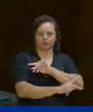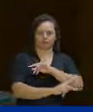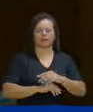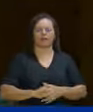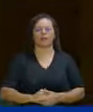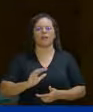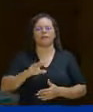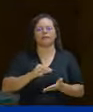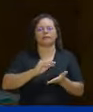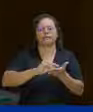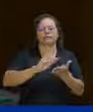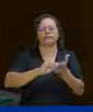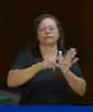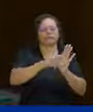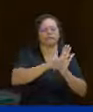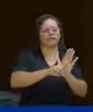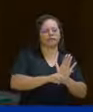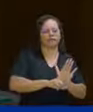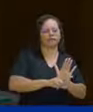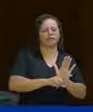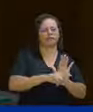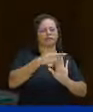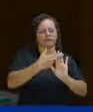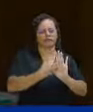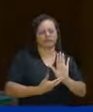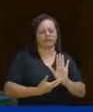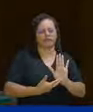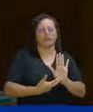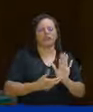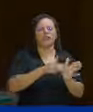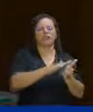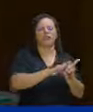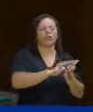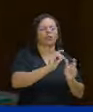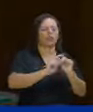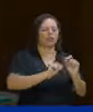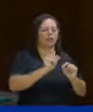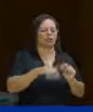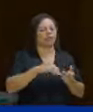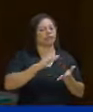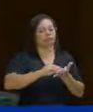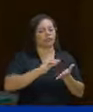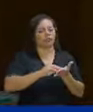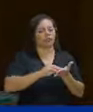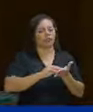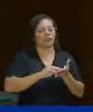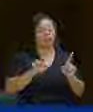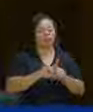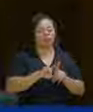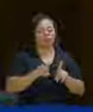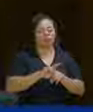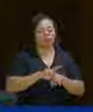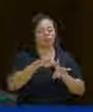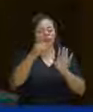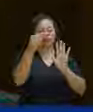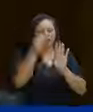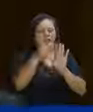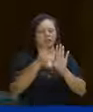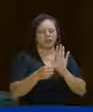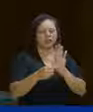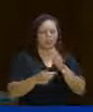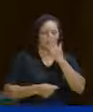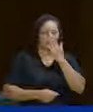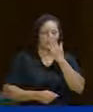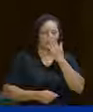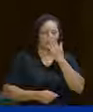porém sem análise da regularidade da despesa à luz dos postulados constitucionais destacados,